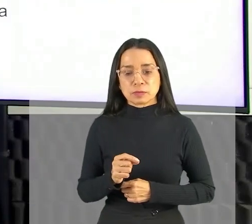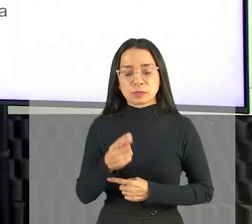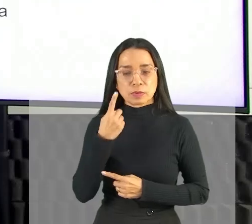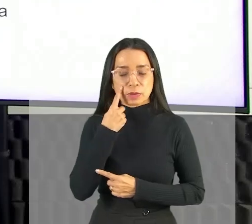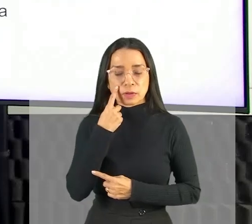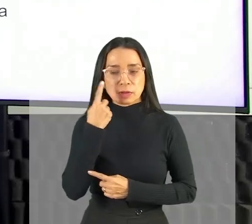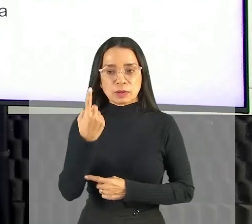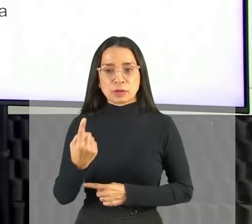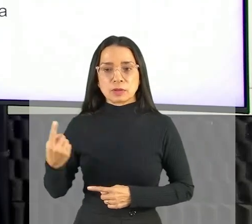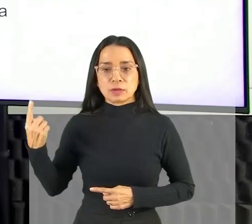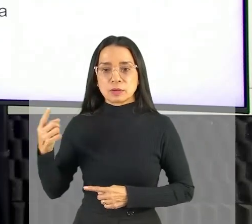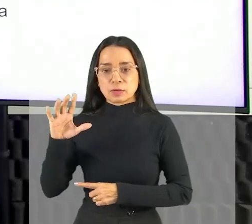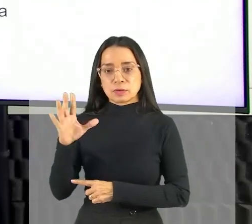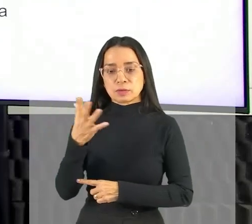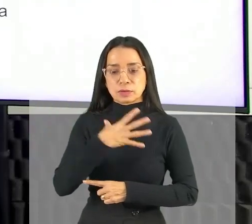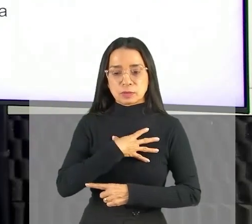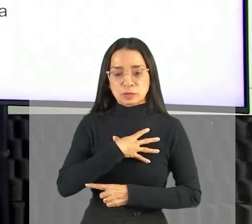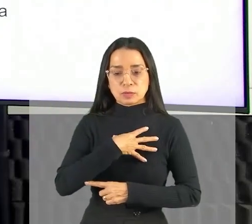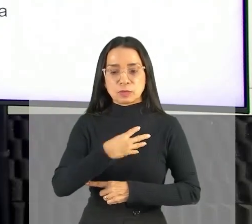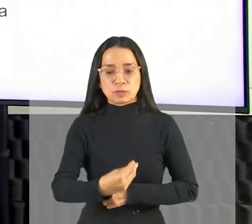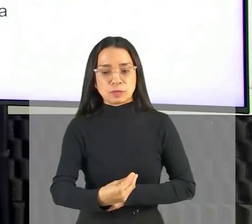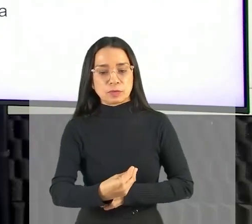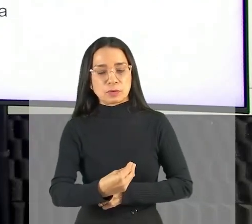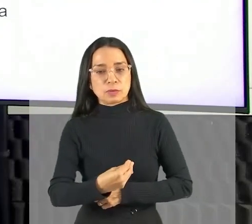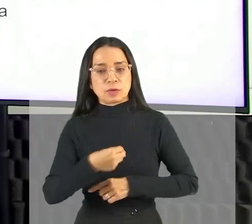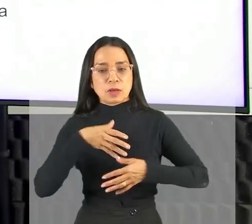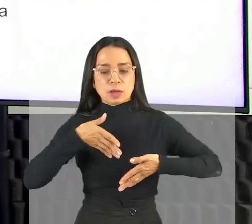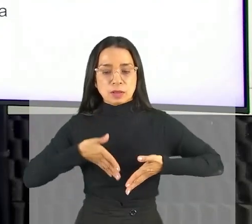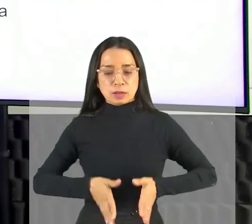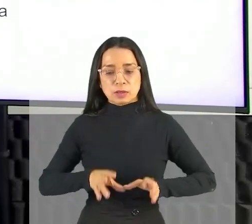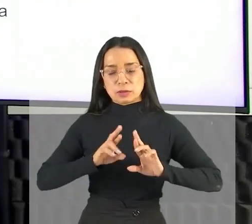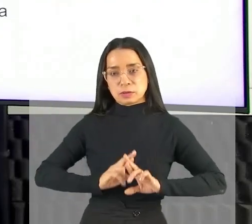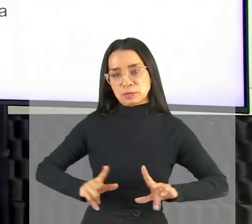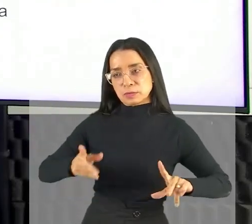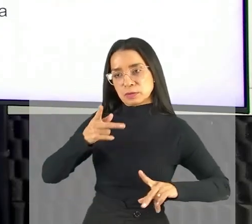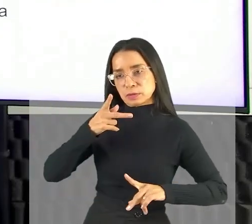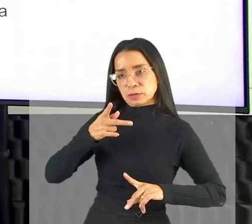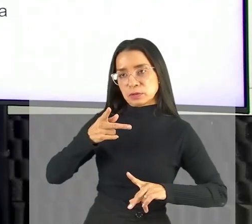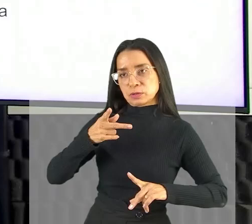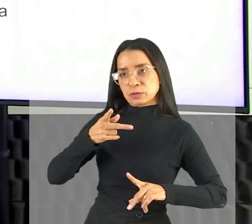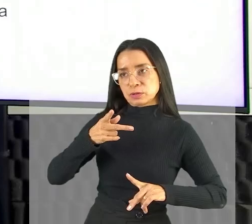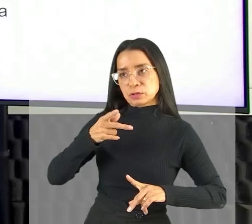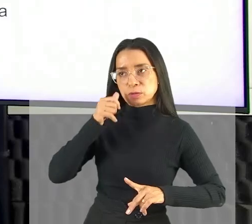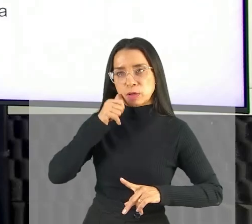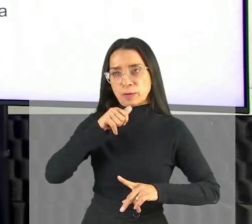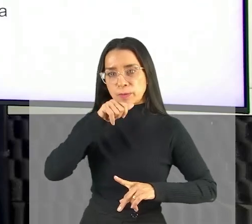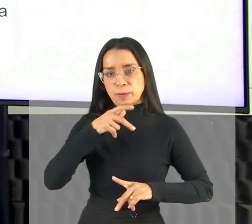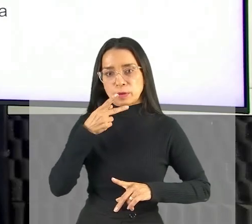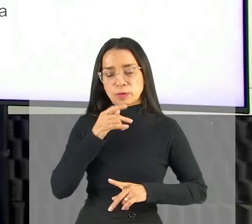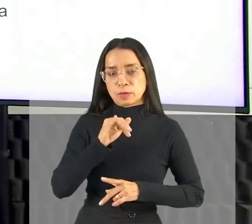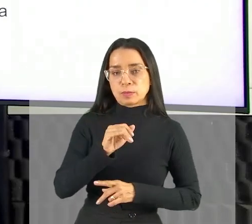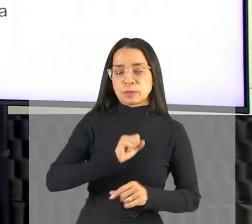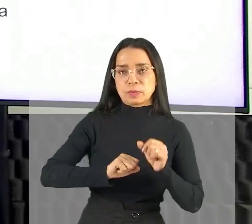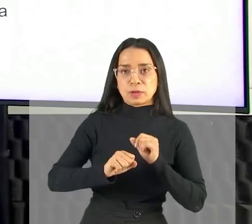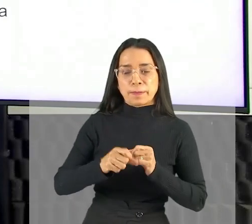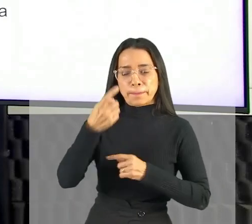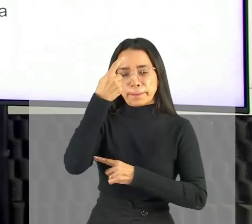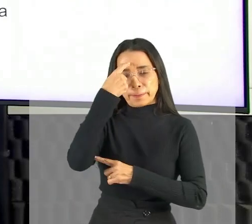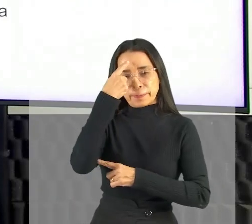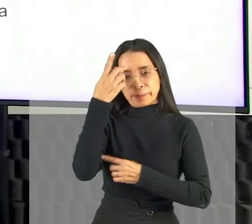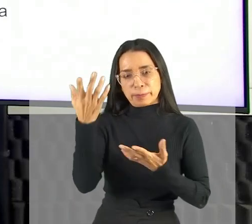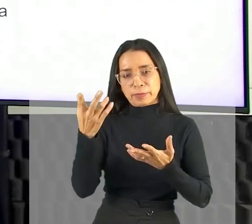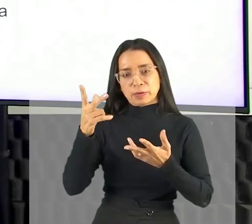situação em que o filho nasce diferente dos pais a gente já pensa assim opa essa essa